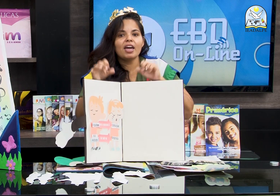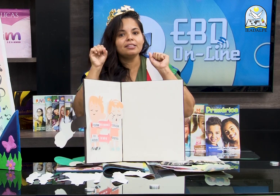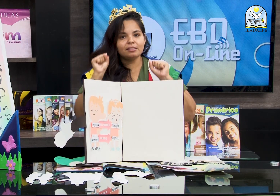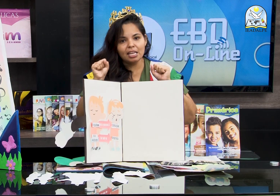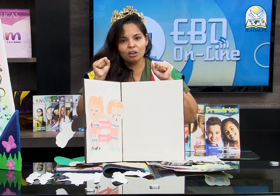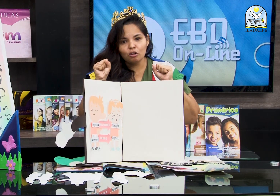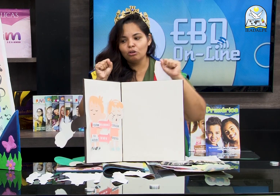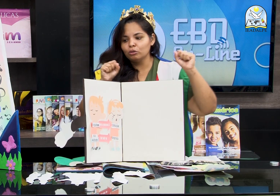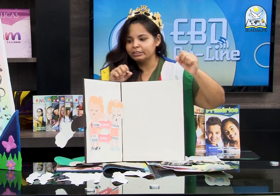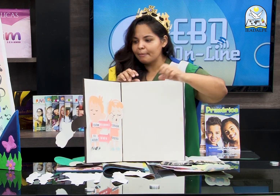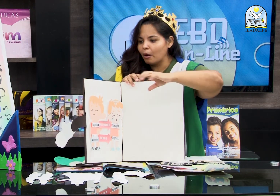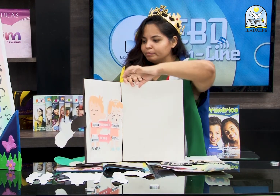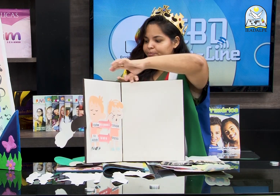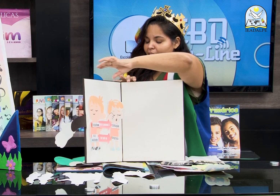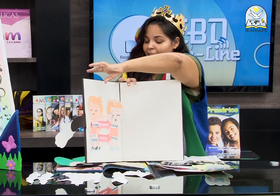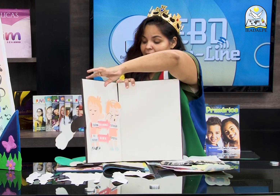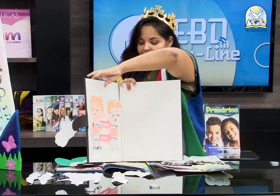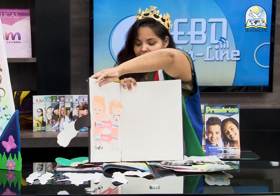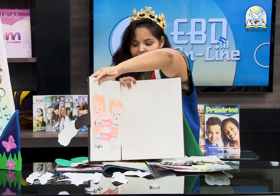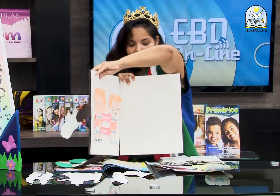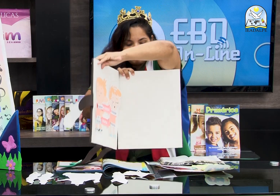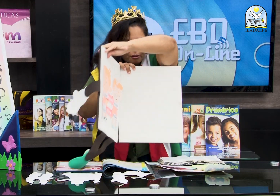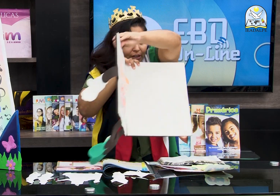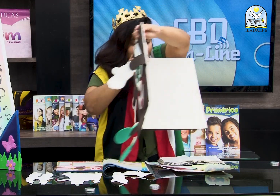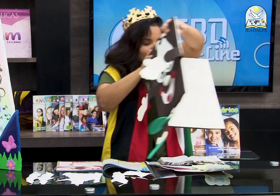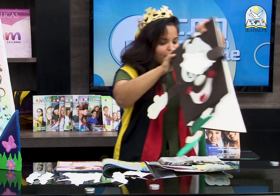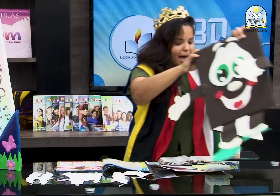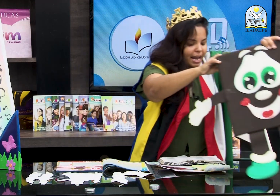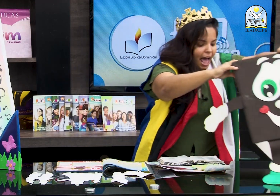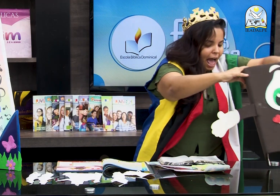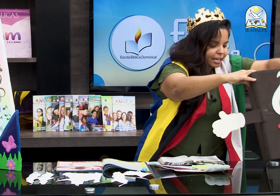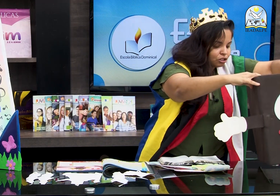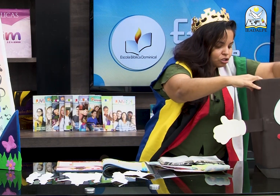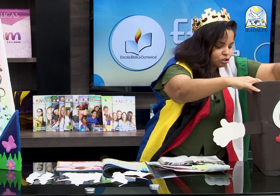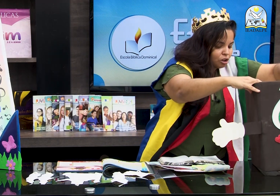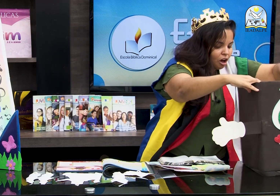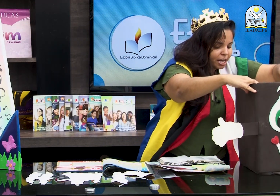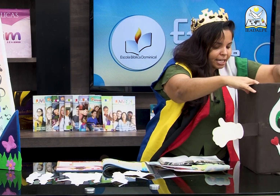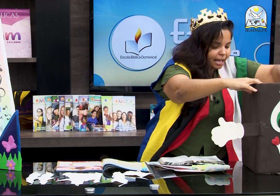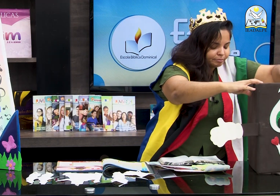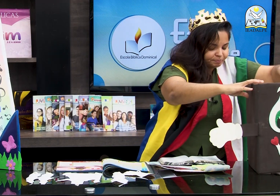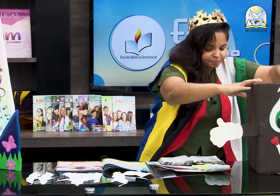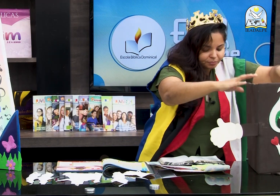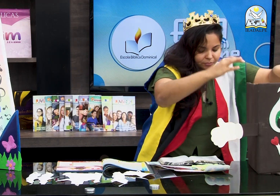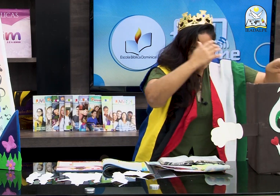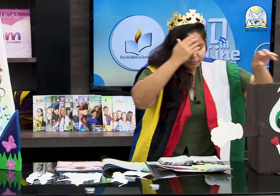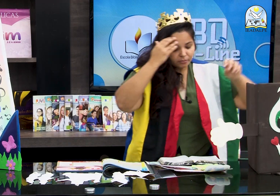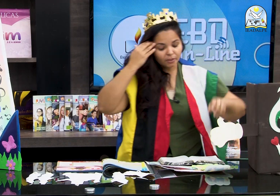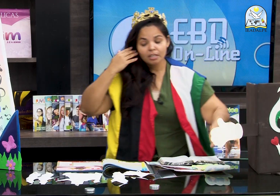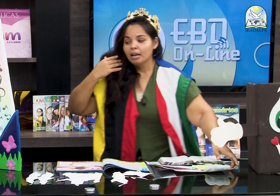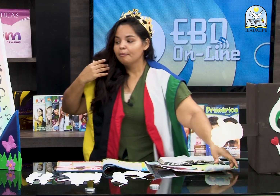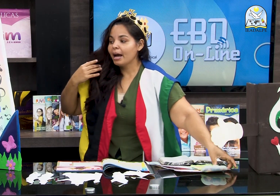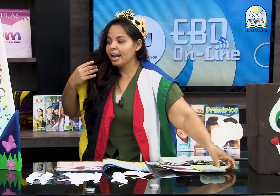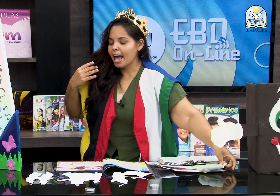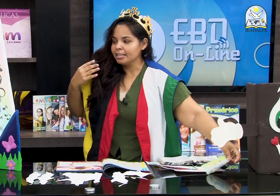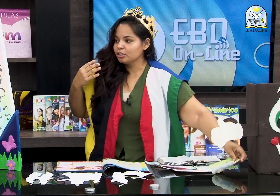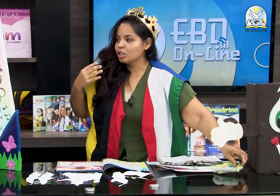seu versículo, tá bom? E, professor, para a história,